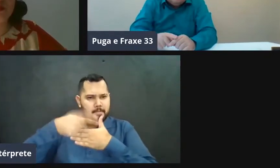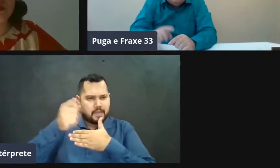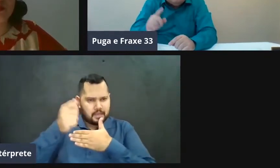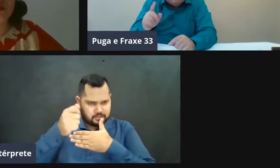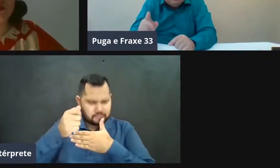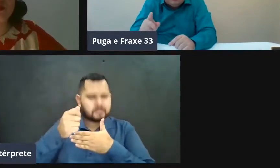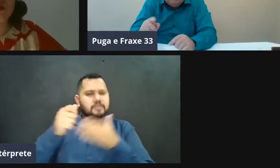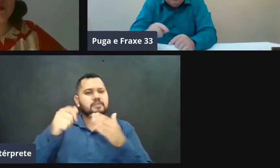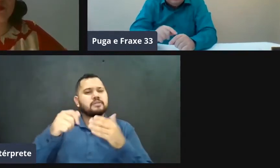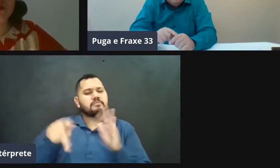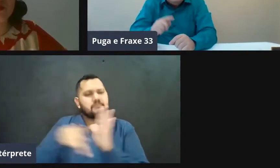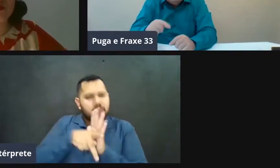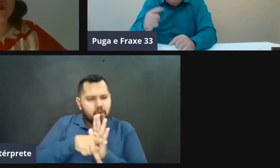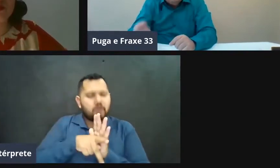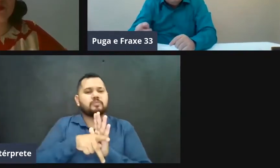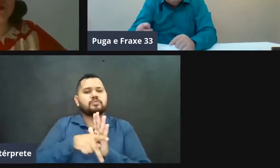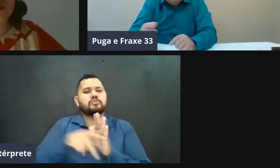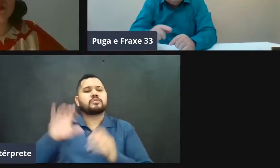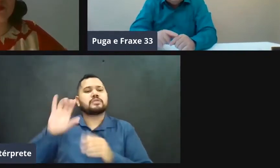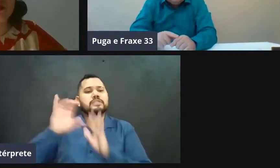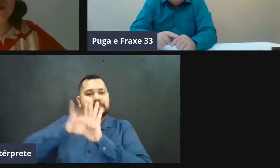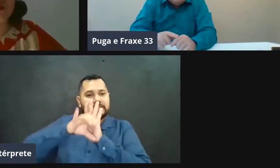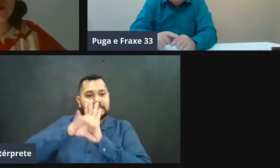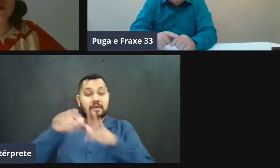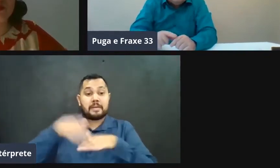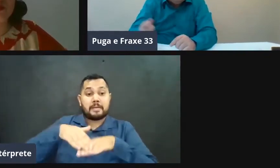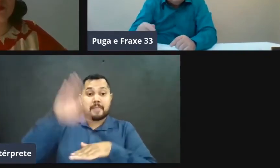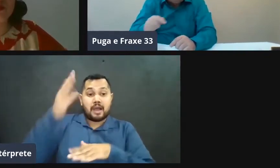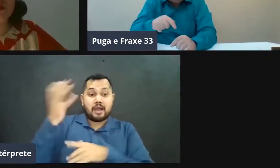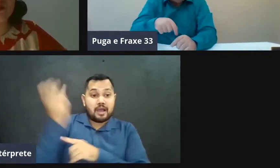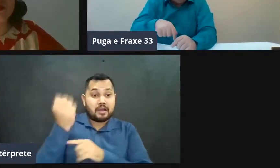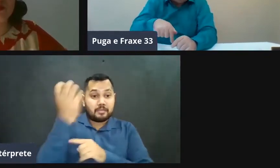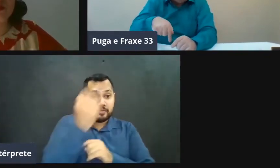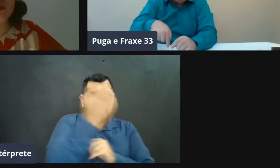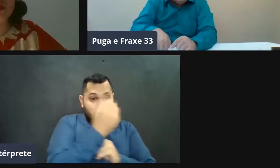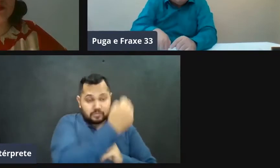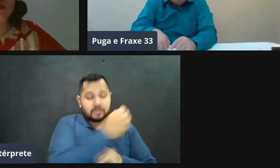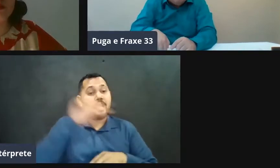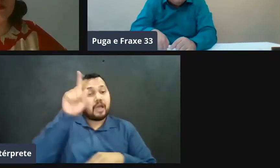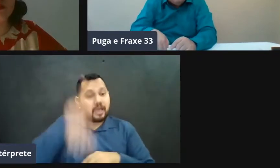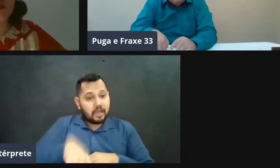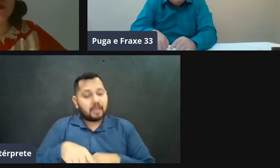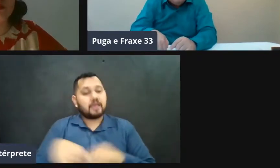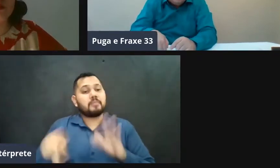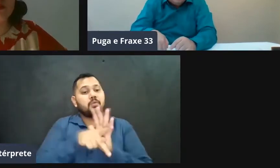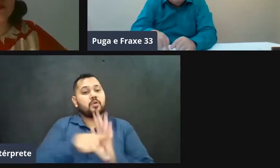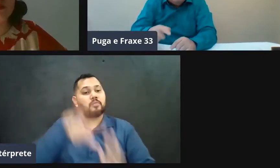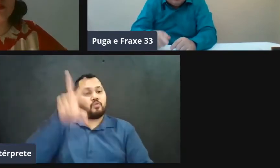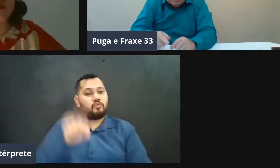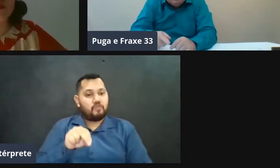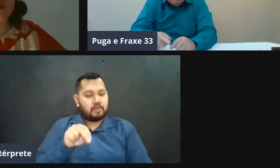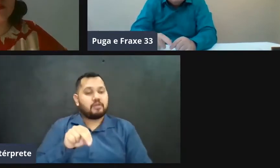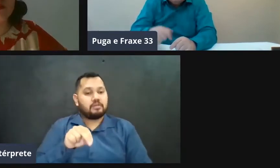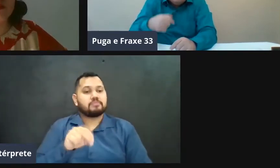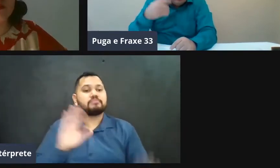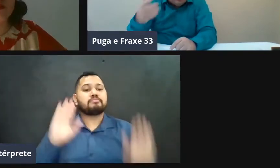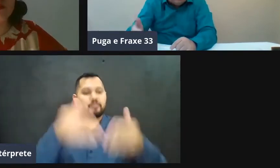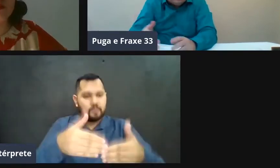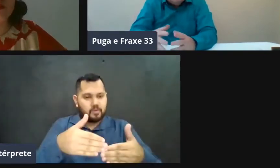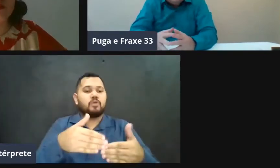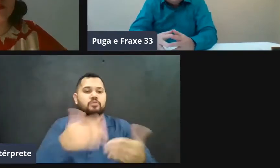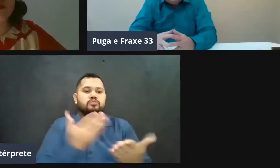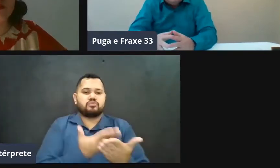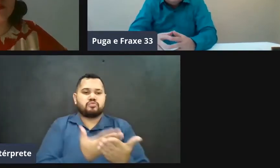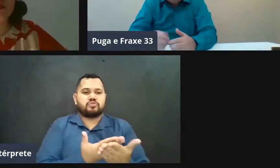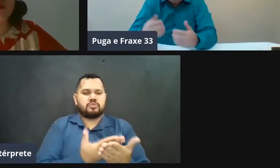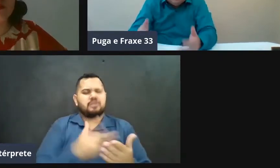iniciação científica, você vai ver que o maior número de bolsas que temos são as bolsas da UFAM para o programa. Temos